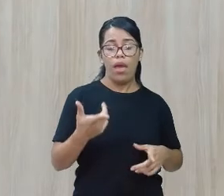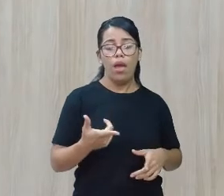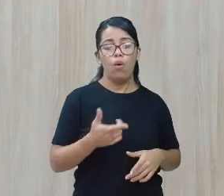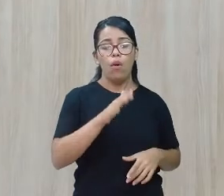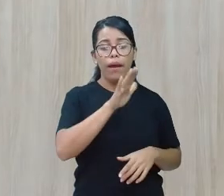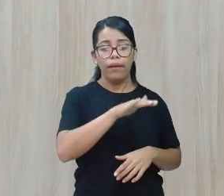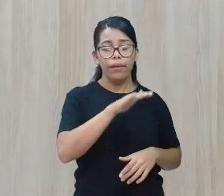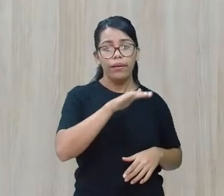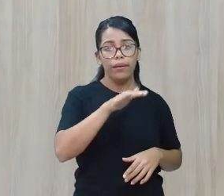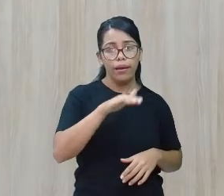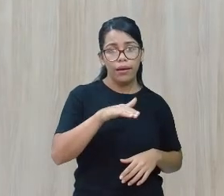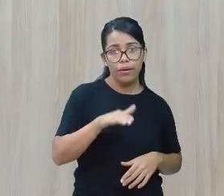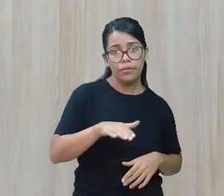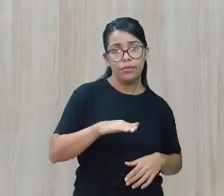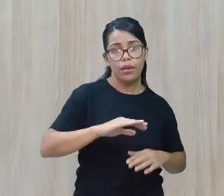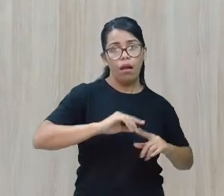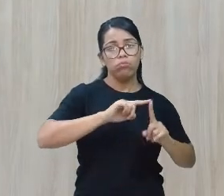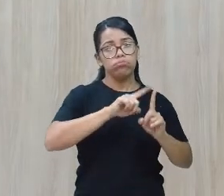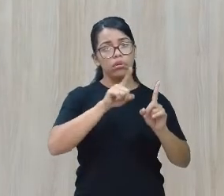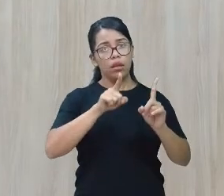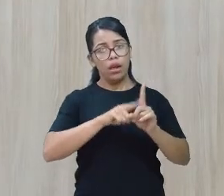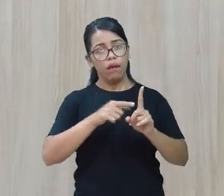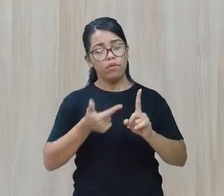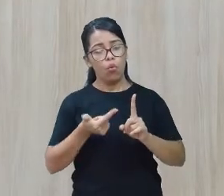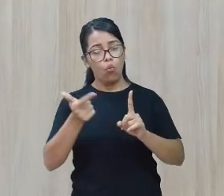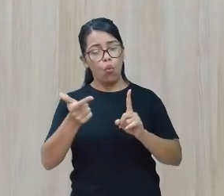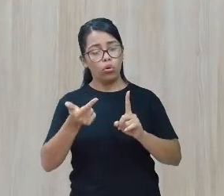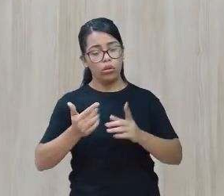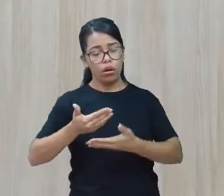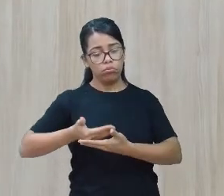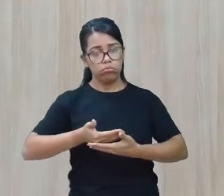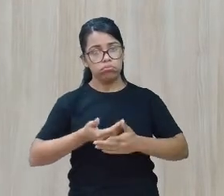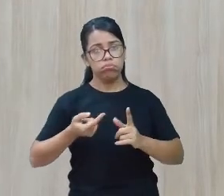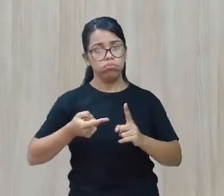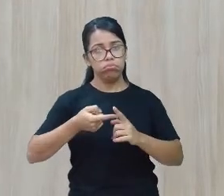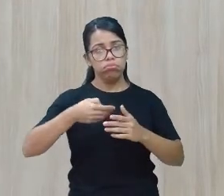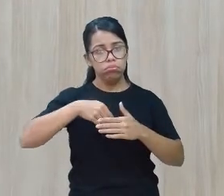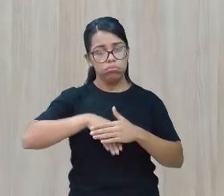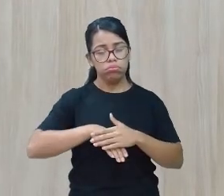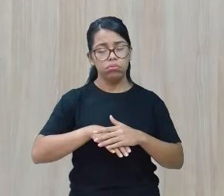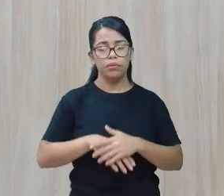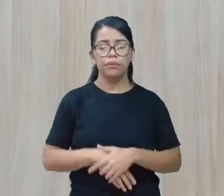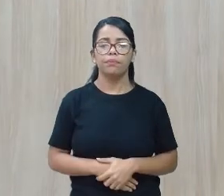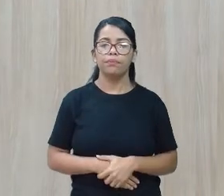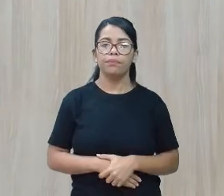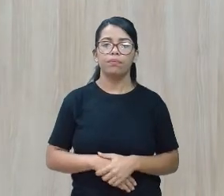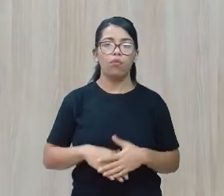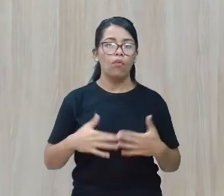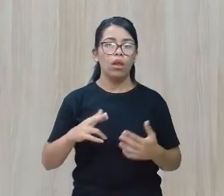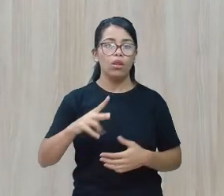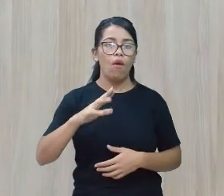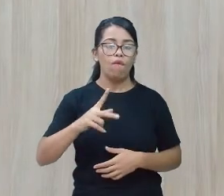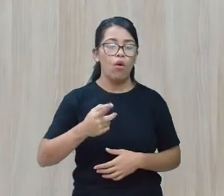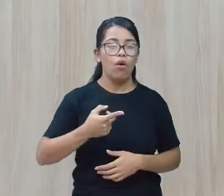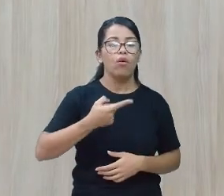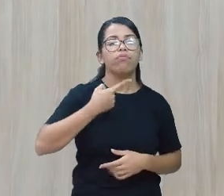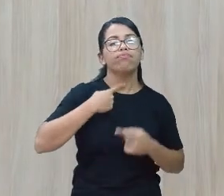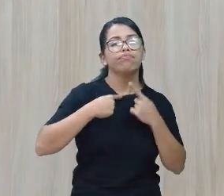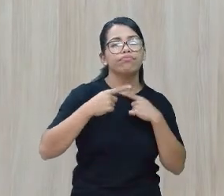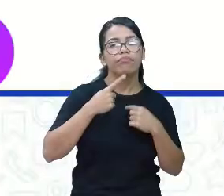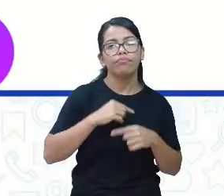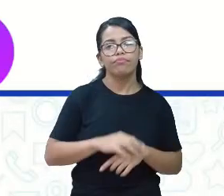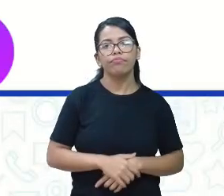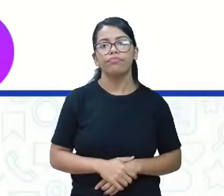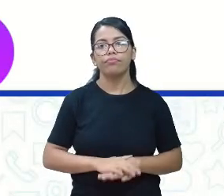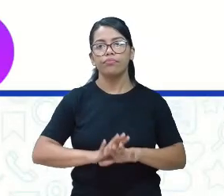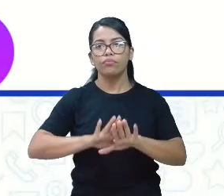gestação que não foi planejada, foi inesperada. Então, aqui no primeiro semestre de 2020, o